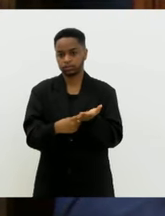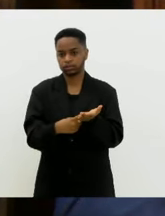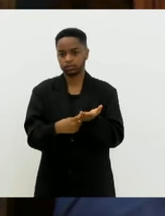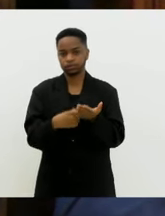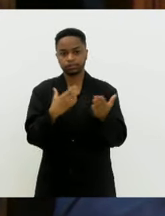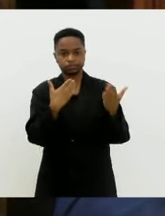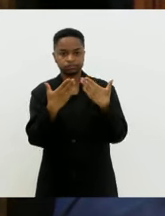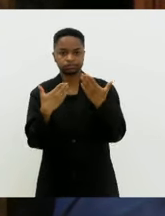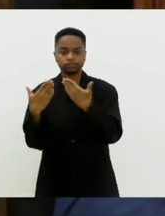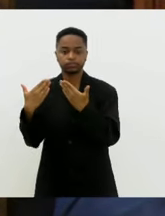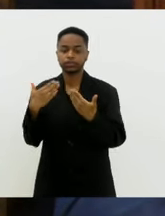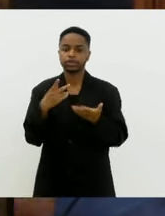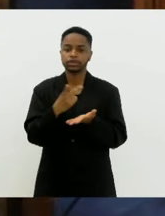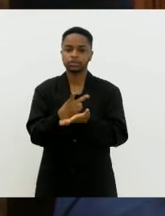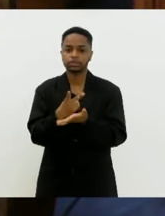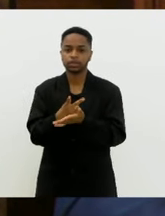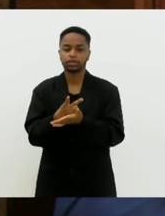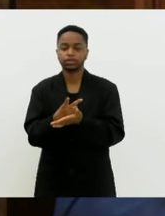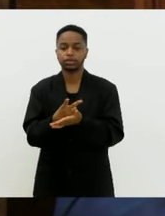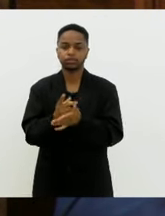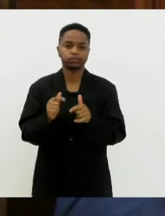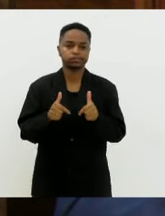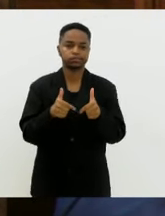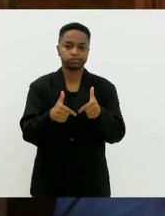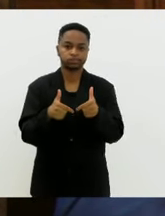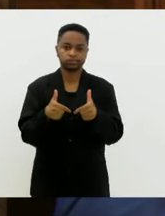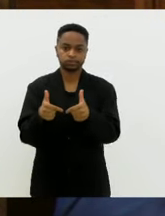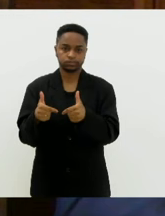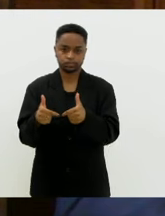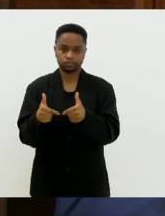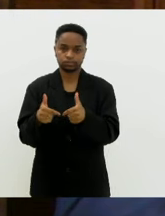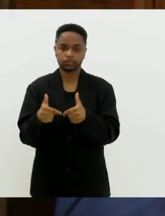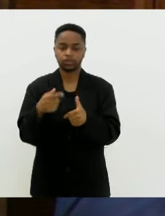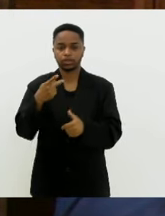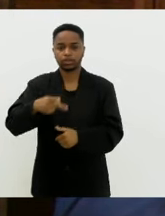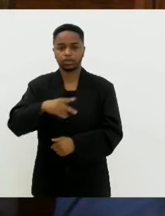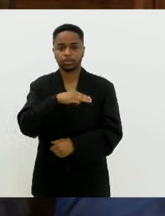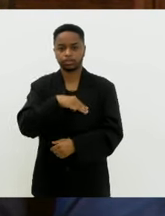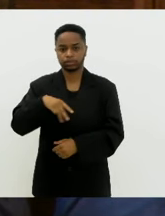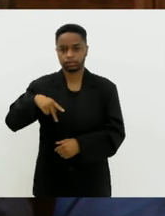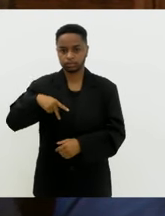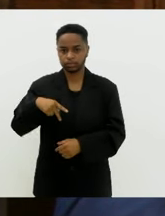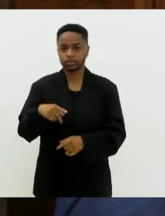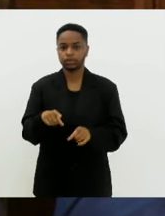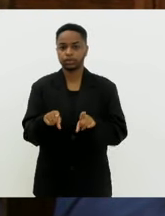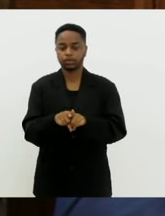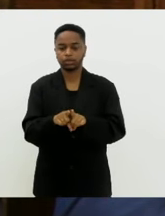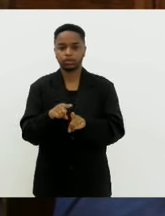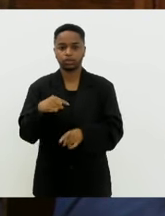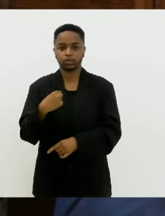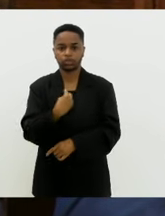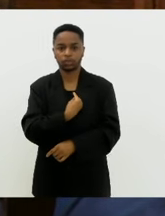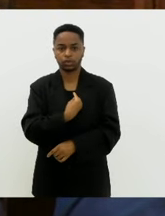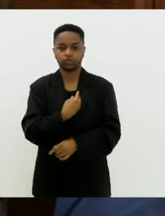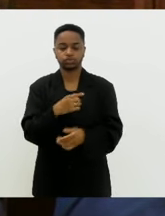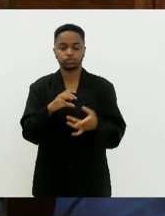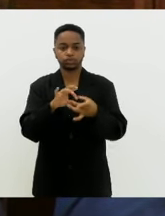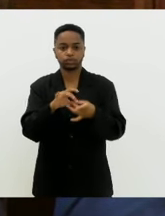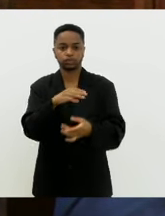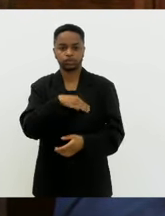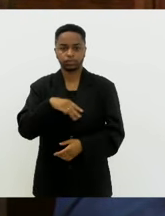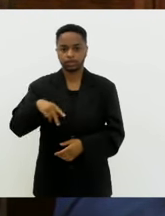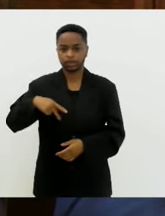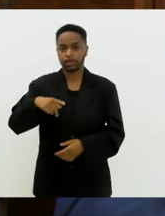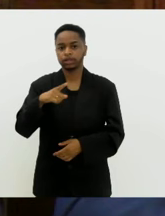O diálogo é sempre profícuo na atuação do Ministério Público. Nós, do Ministério Público, temos